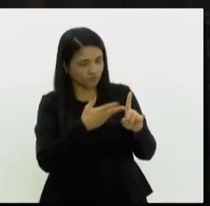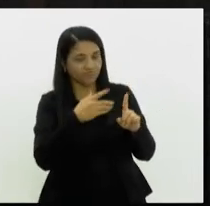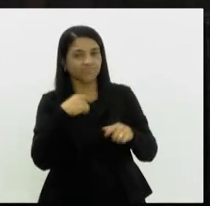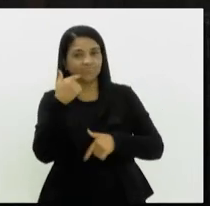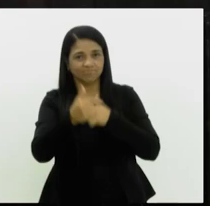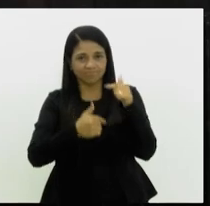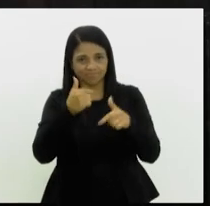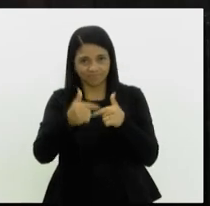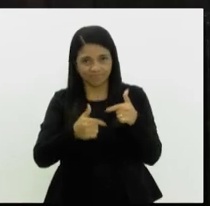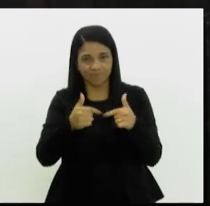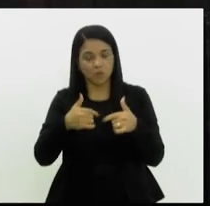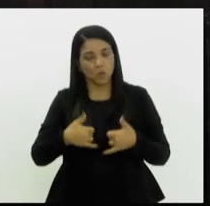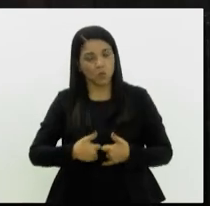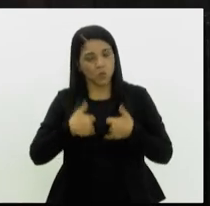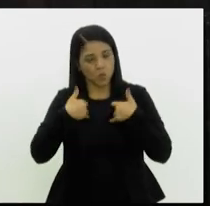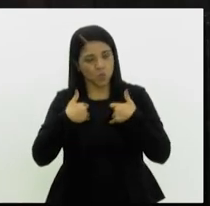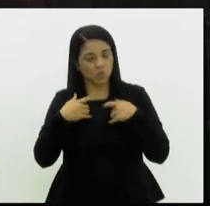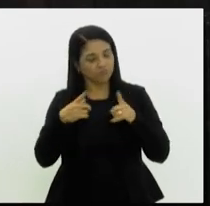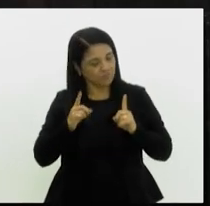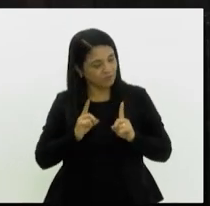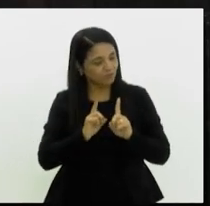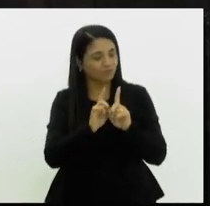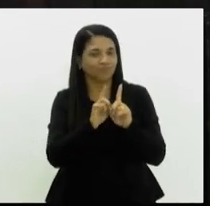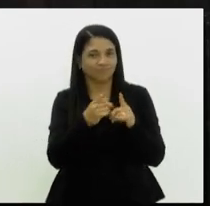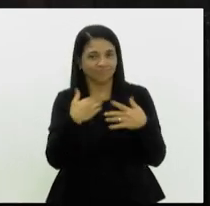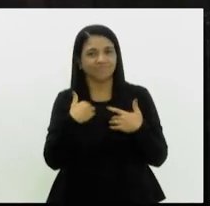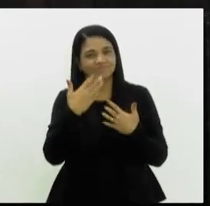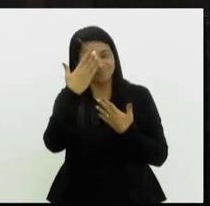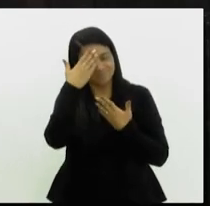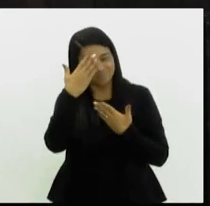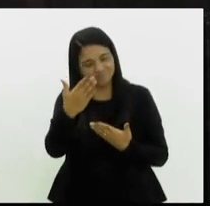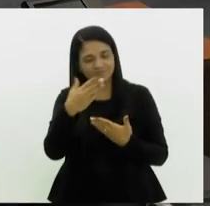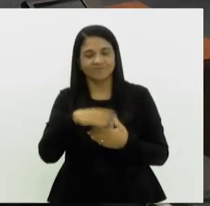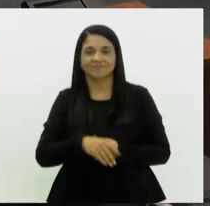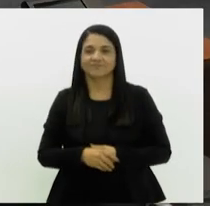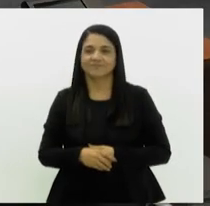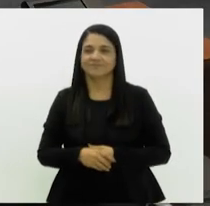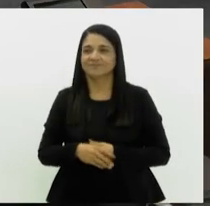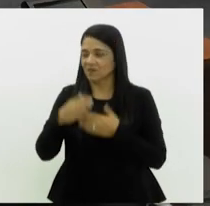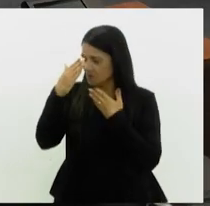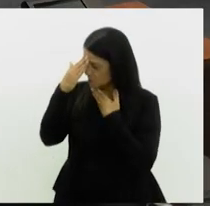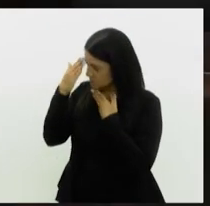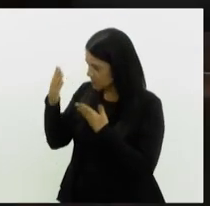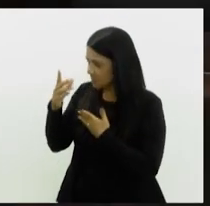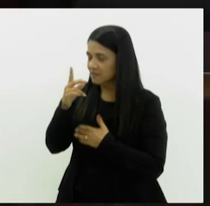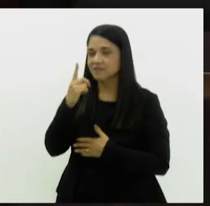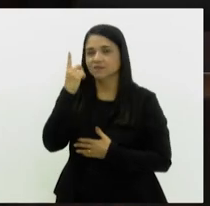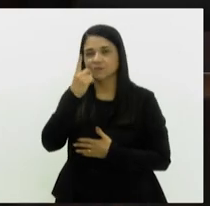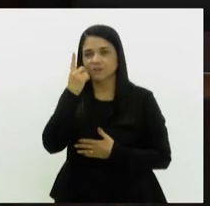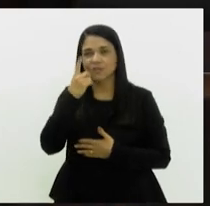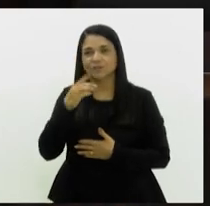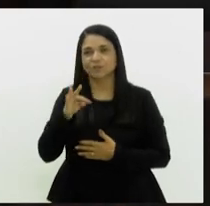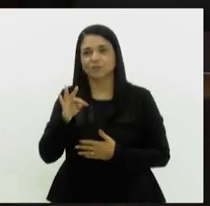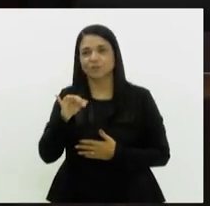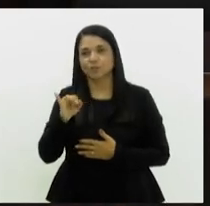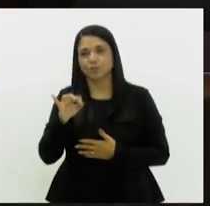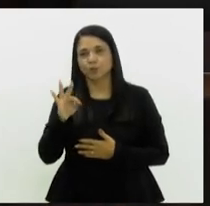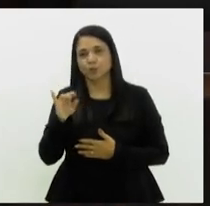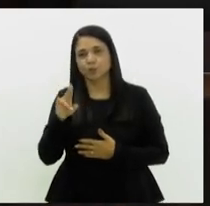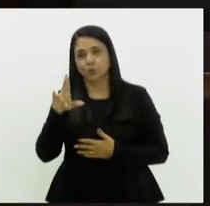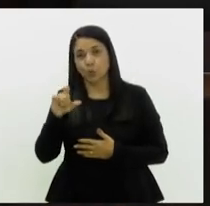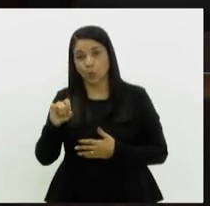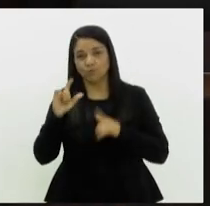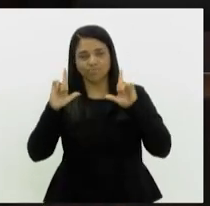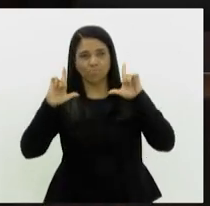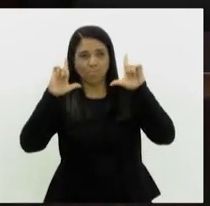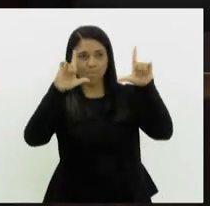mim ser um parlamentar ao seu lado. Muito obrigado. Finalizo aqui minha fala. Muito obrigada, deputado. E o título está lá, preso com